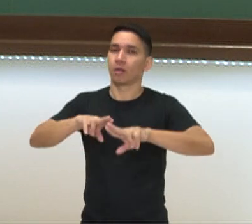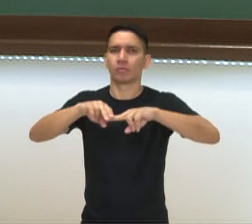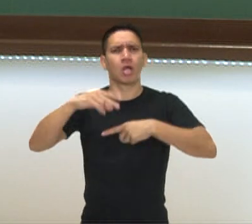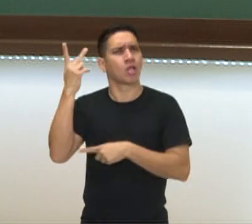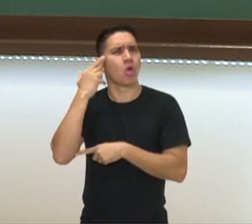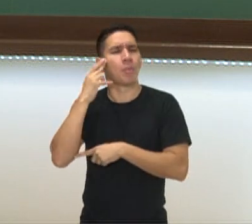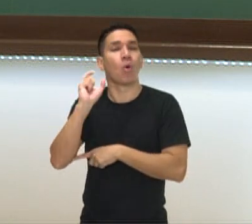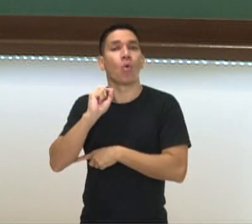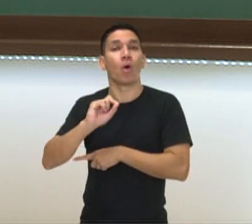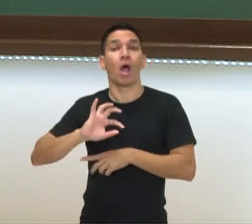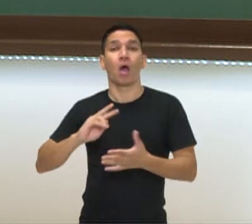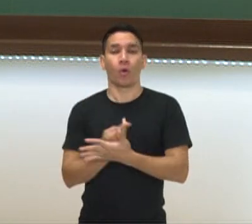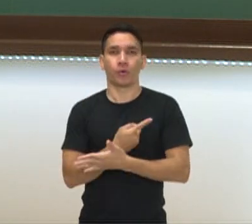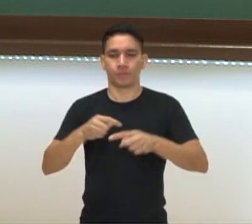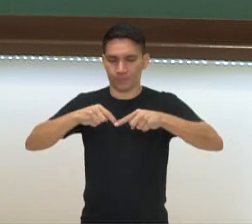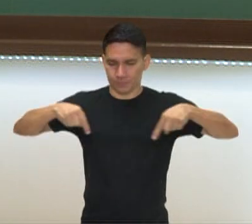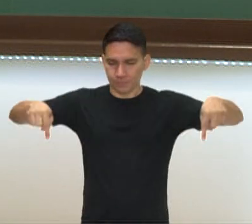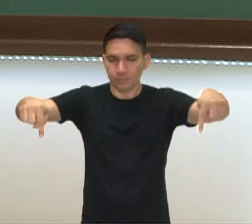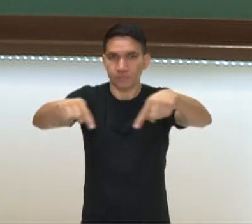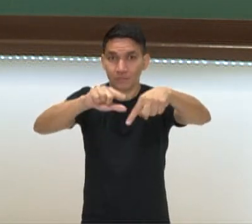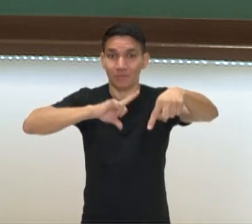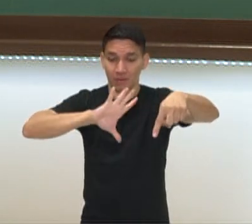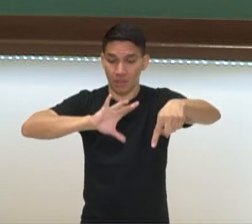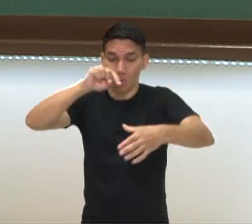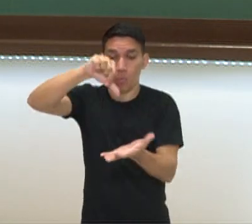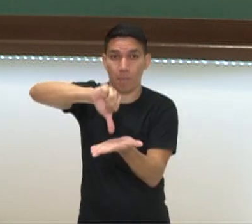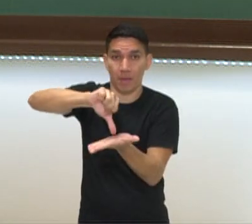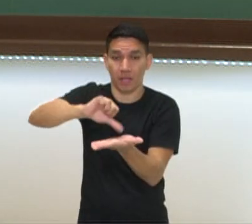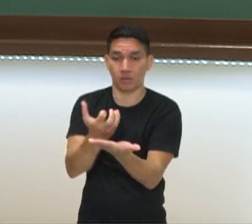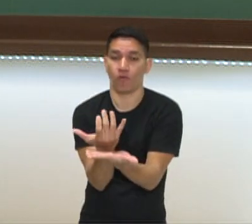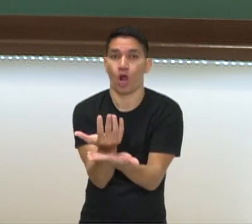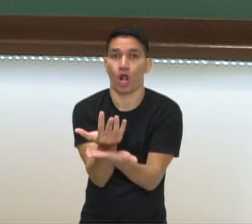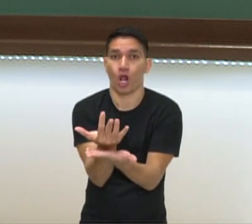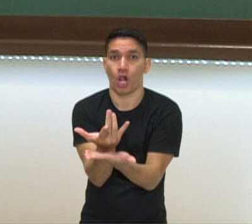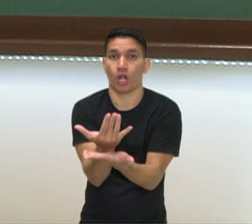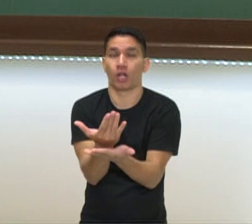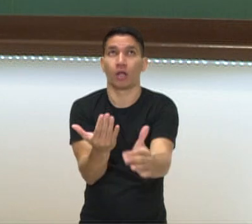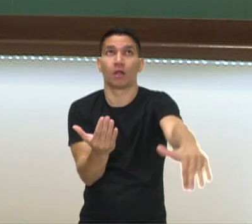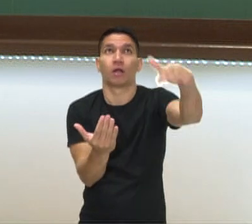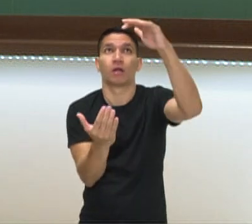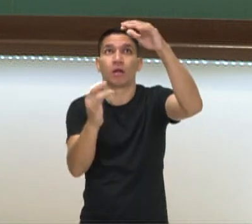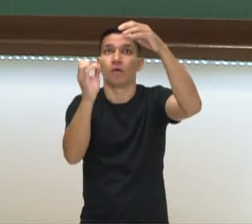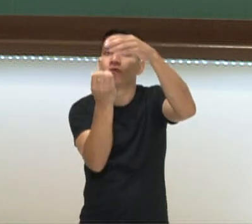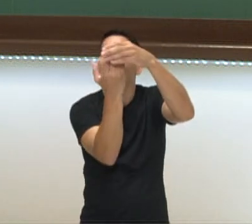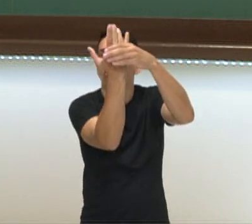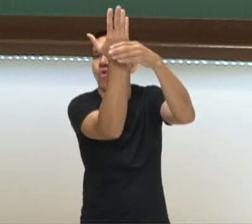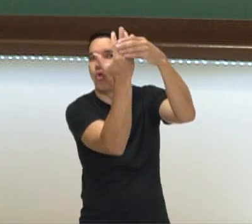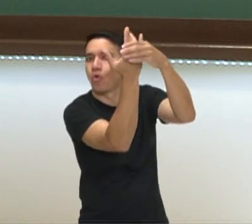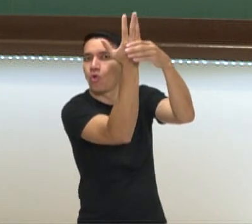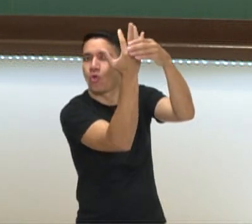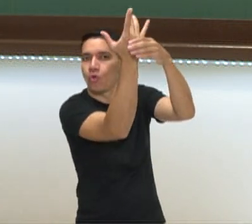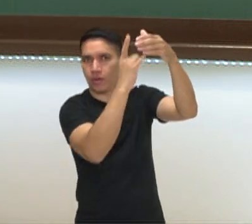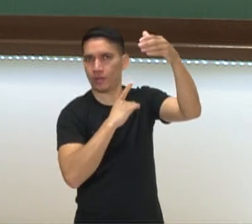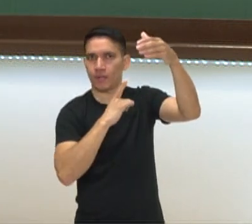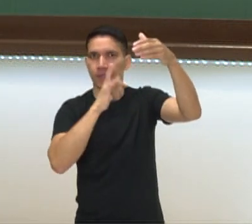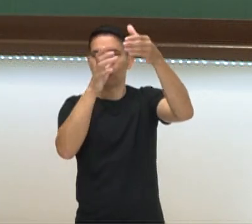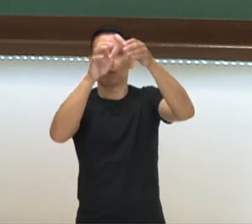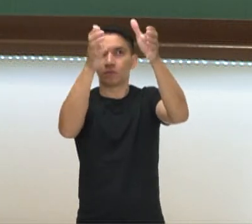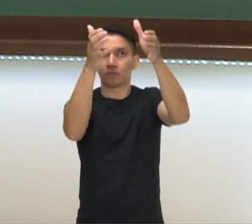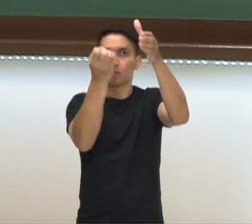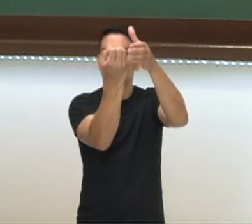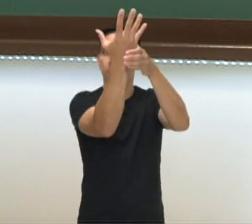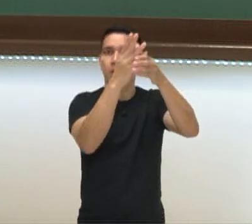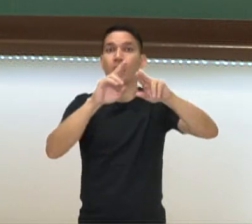circulares, chão batido, tem uma fogueira no centro, a cúpula tem uma abertura em cima para sair a fumaça e a